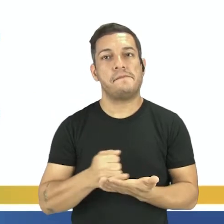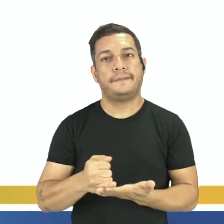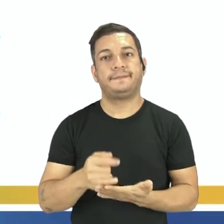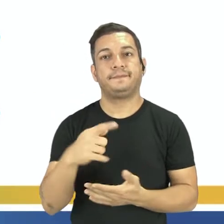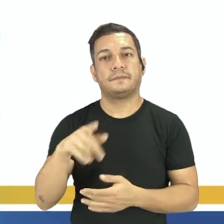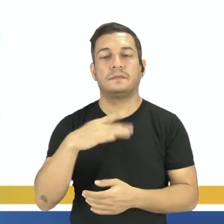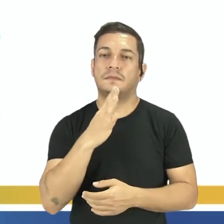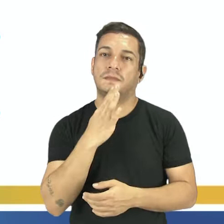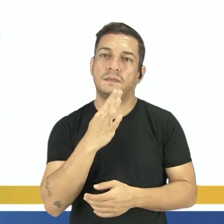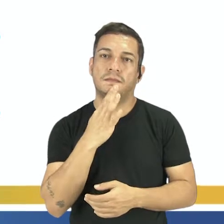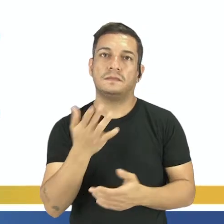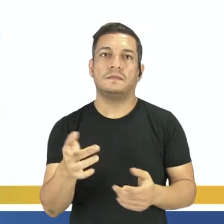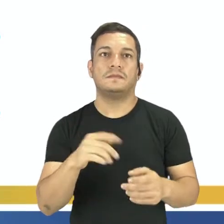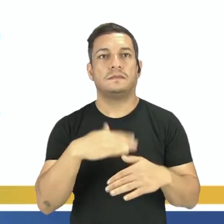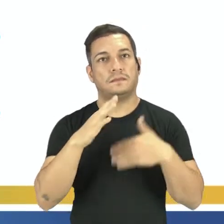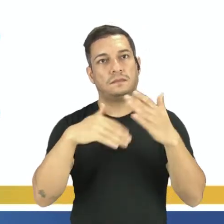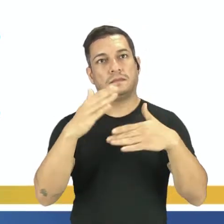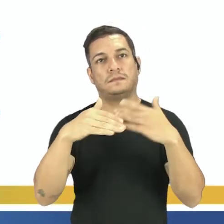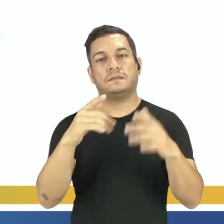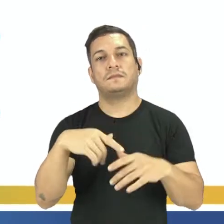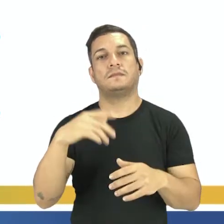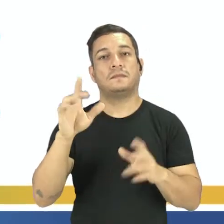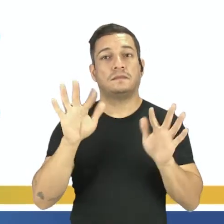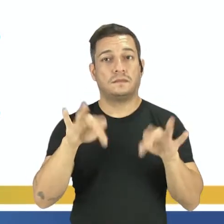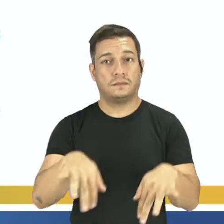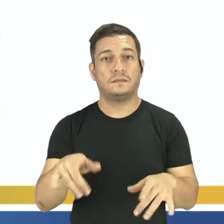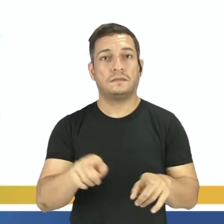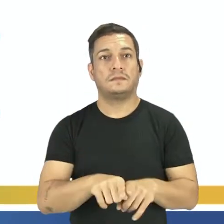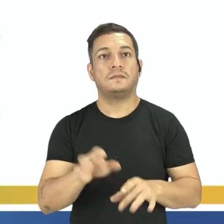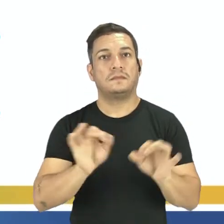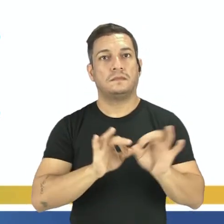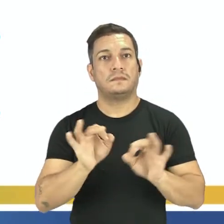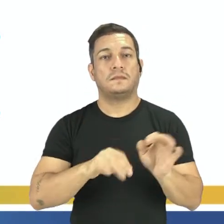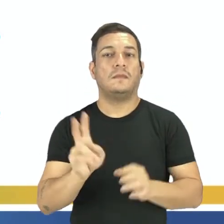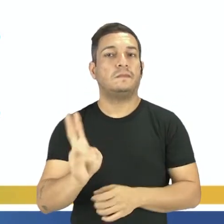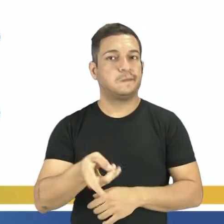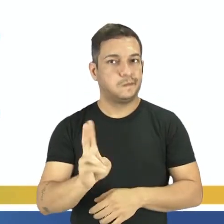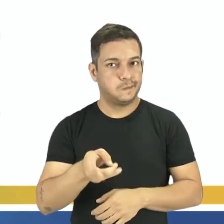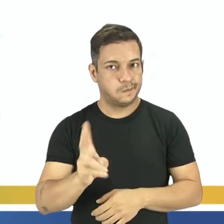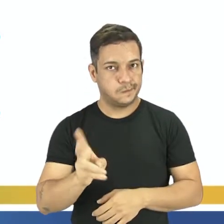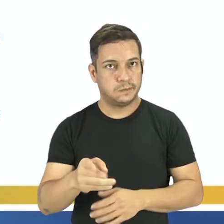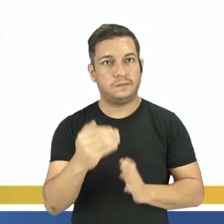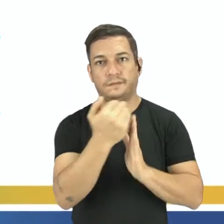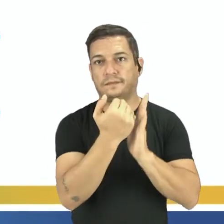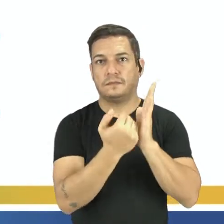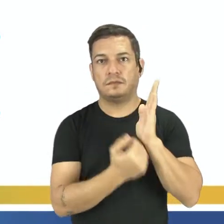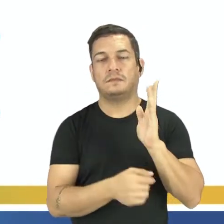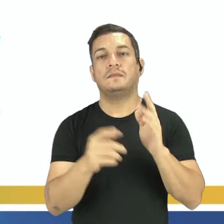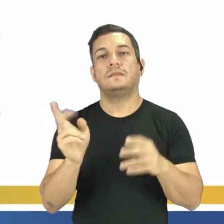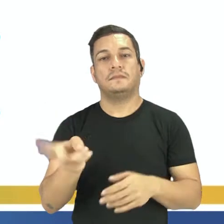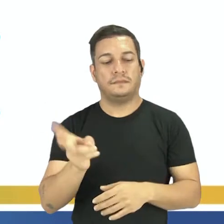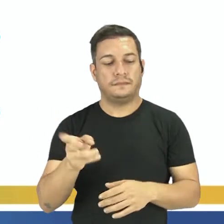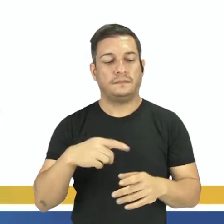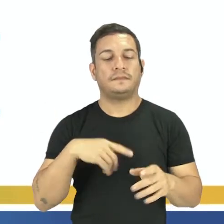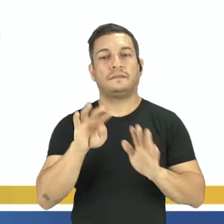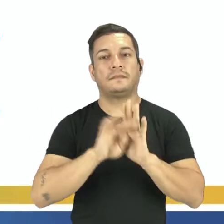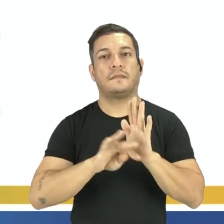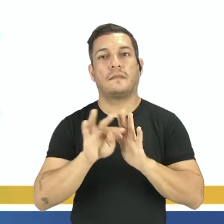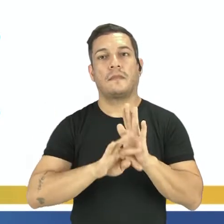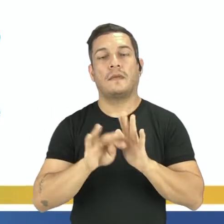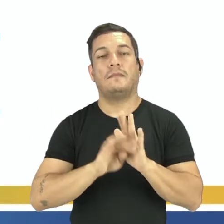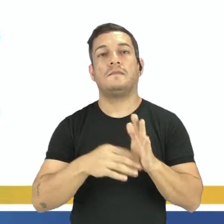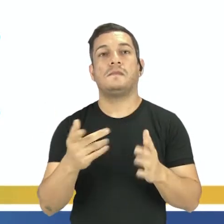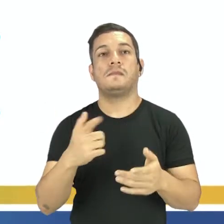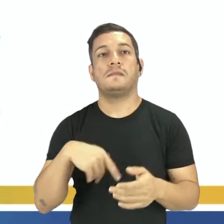introdução que você já conhece, o desenvolvimento e a conclusão. Essa estrutura é fixa, tá? Essa estrutura faz parte do nosso texto dissertativo